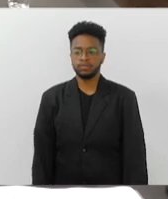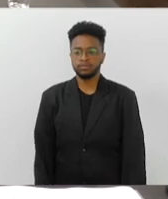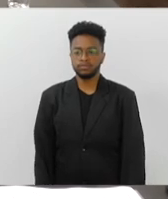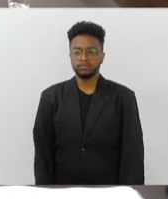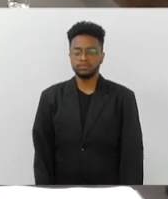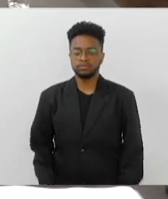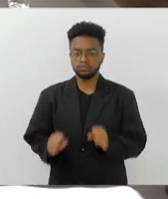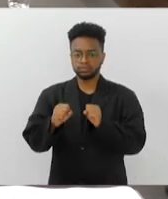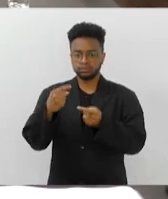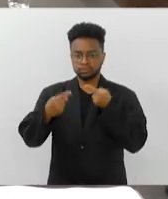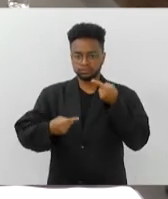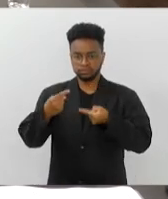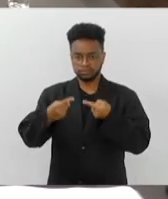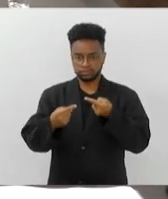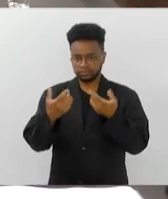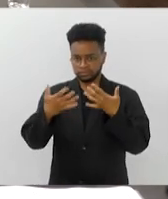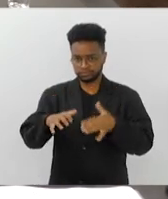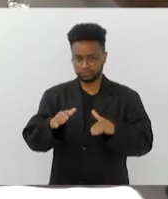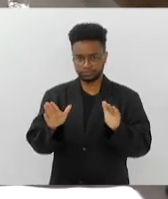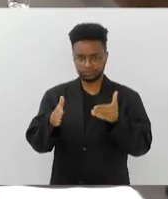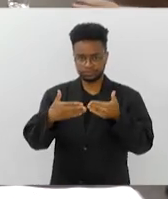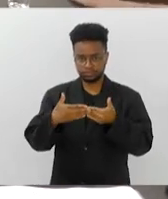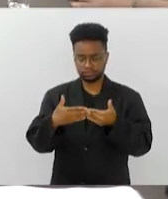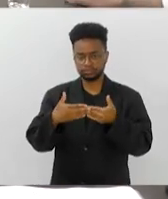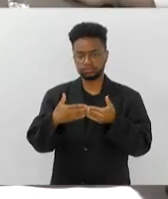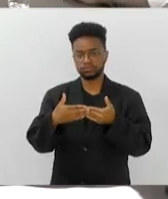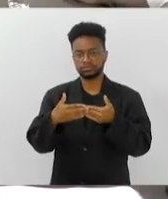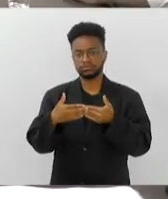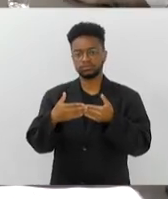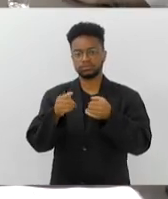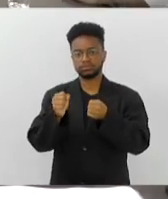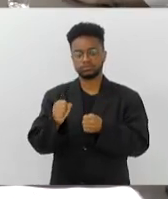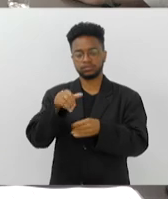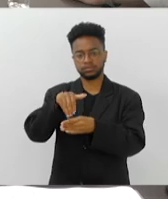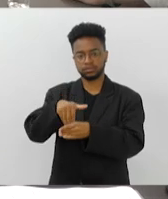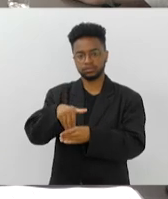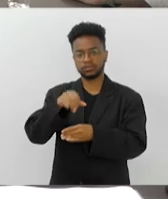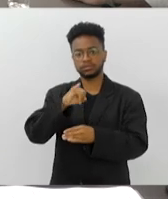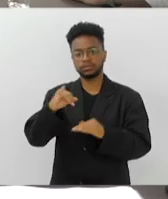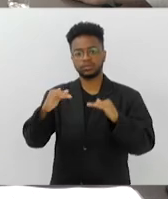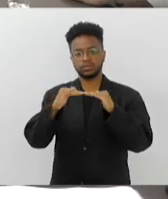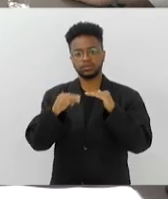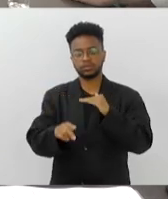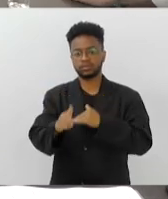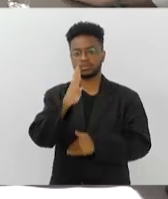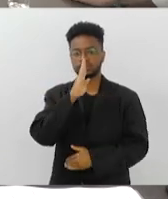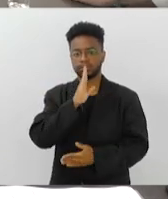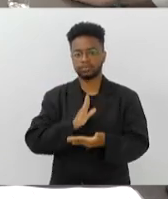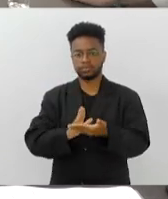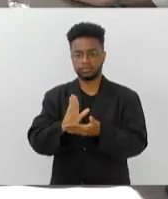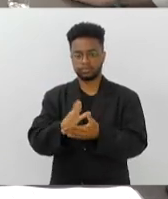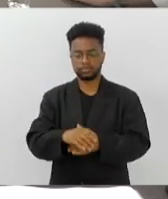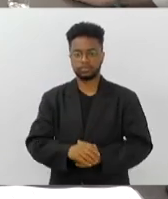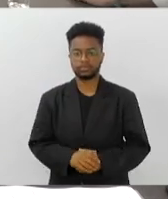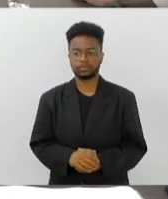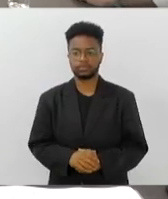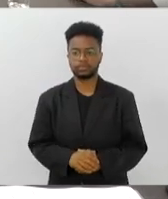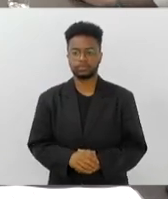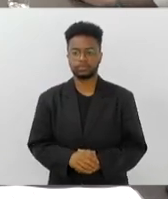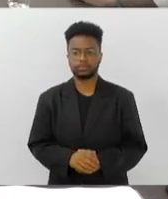Em discussão, não havendo quem queira discutir, encerrada a discussão, em votação, senhores que aprovam, permaneçam como estão, aprovado.